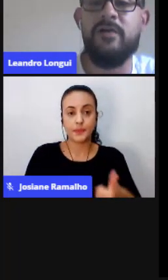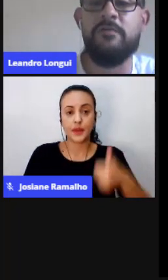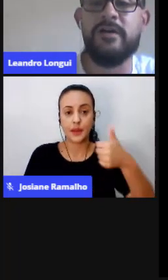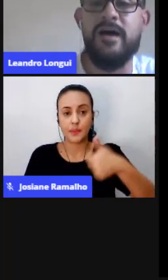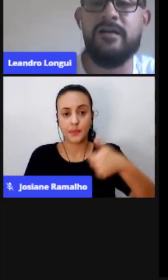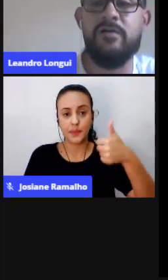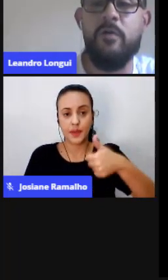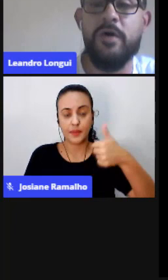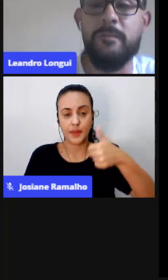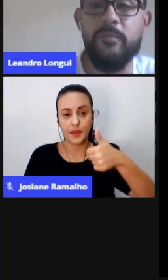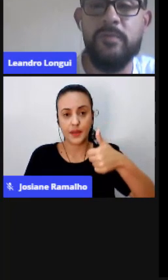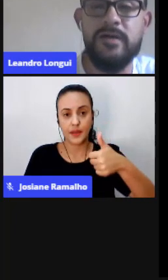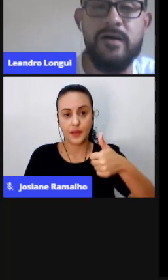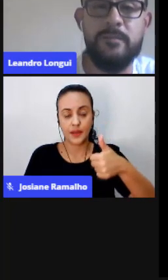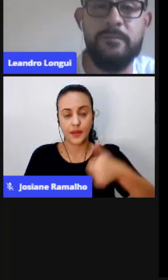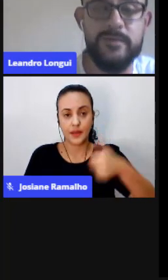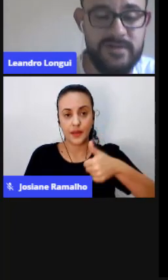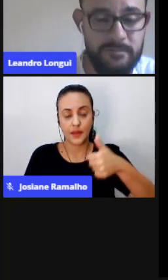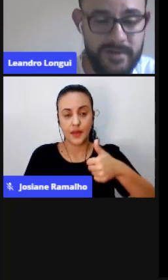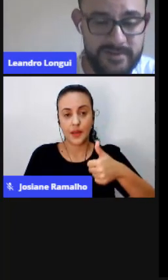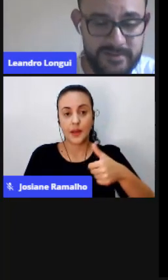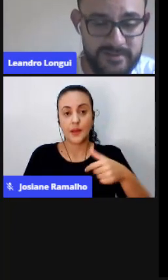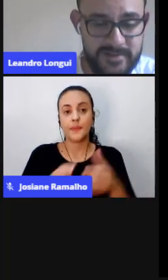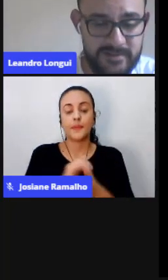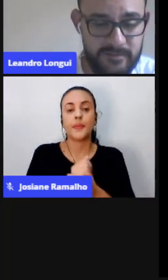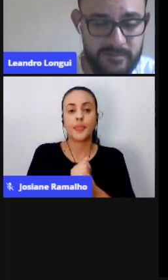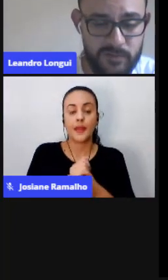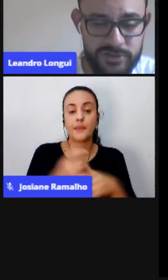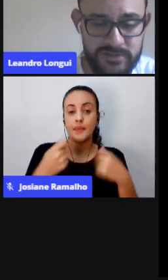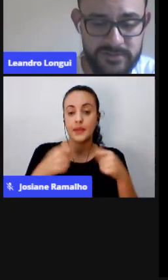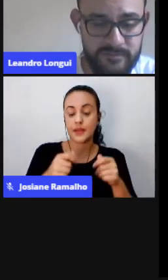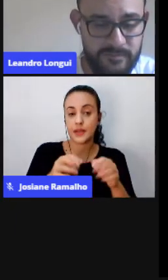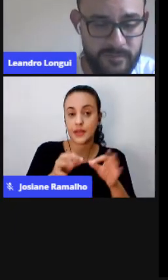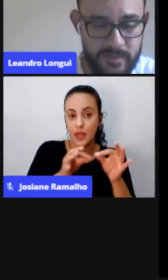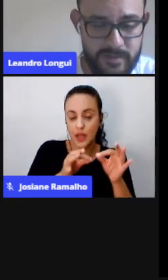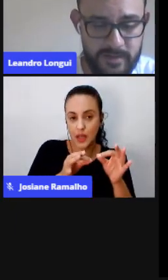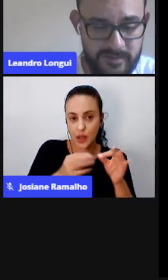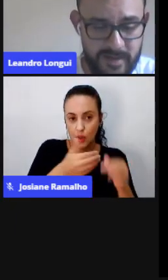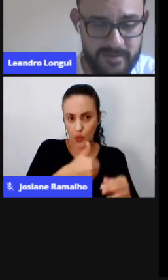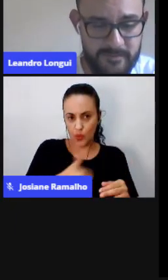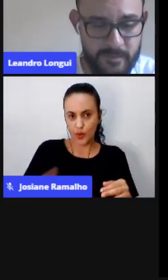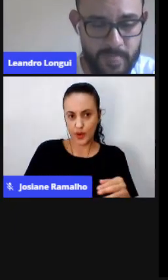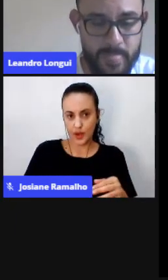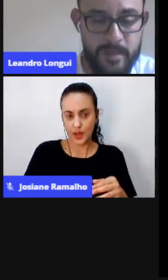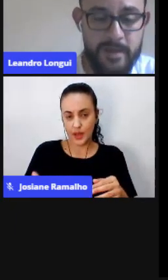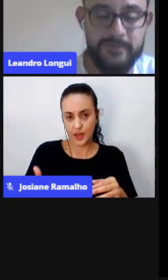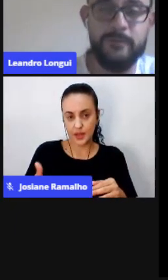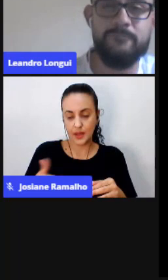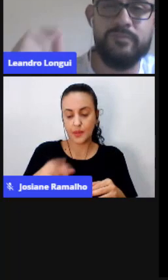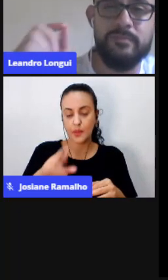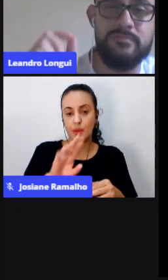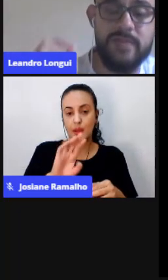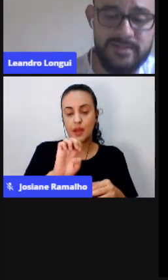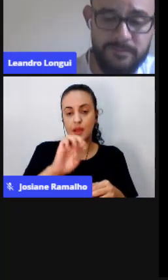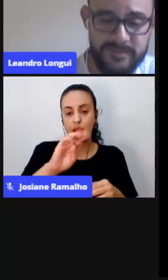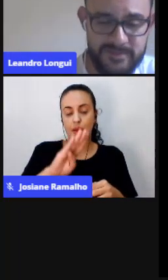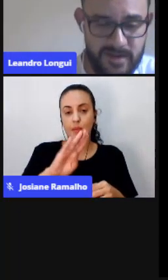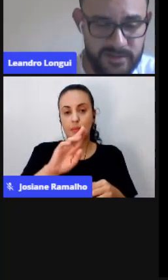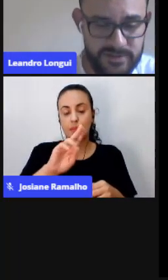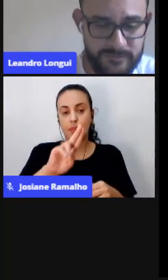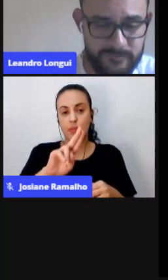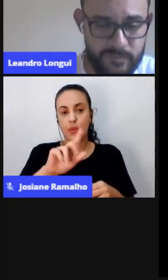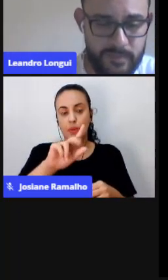devendo ficar governada como república pelos cabeças desta maldita ideia. Então,